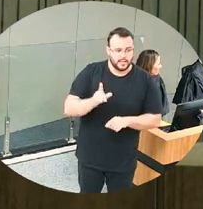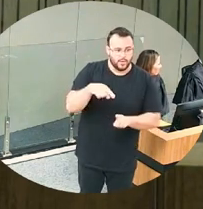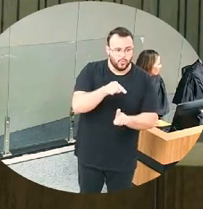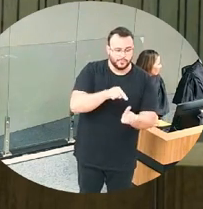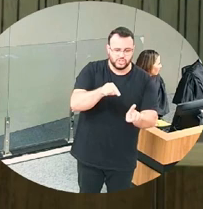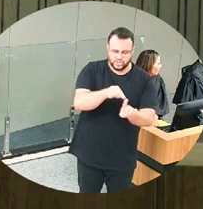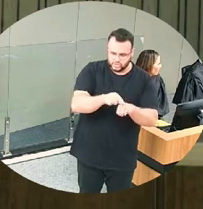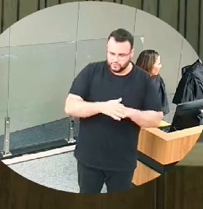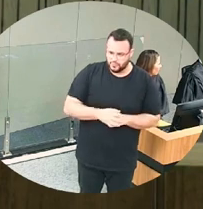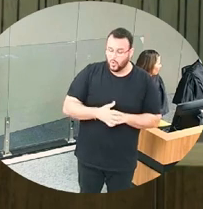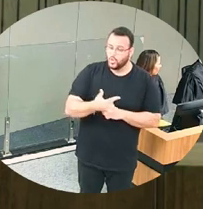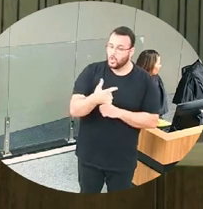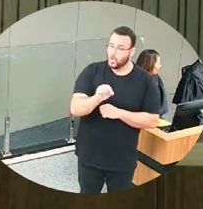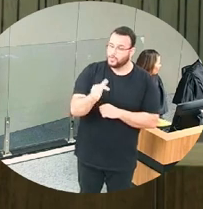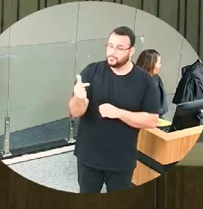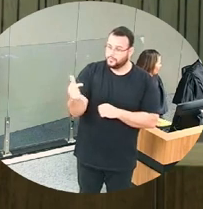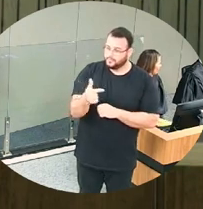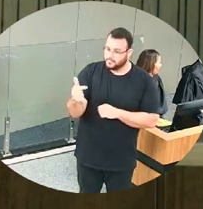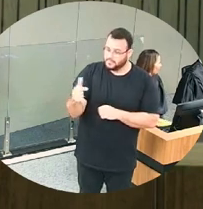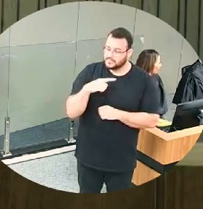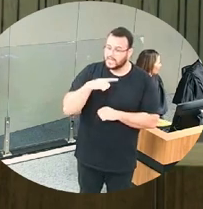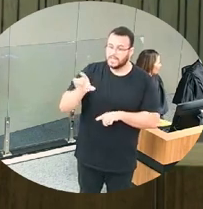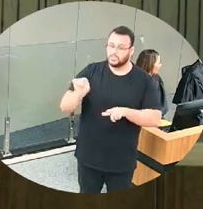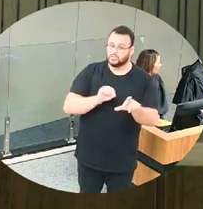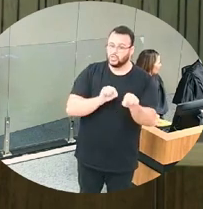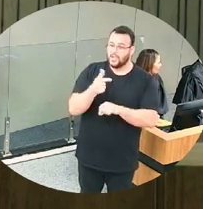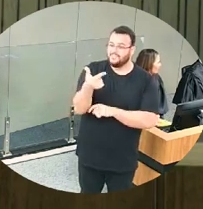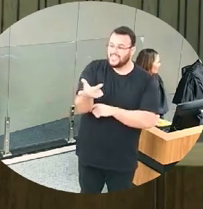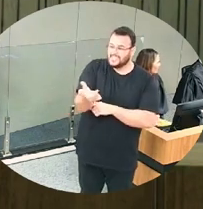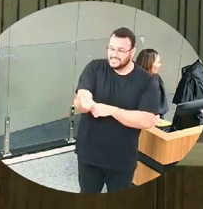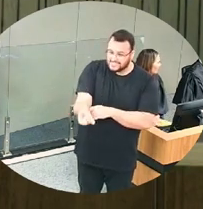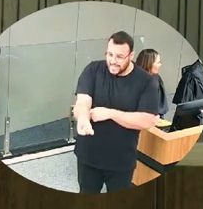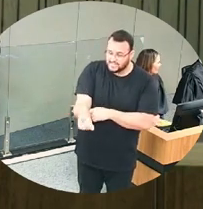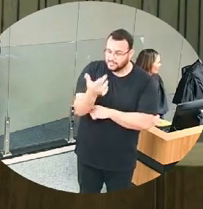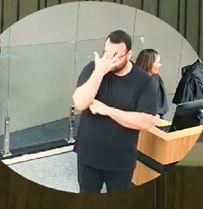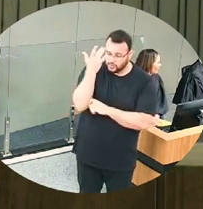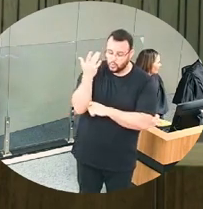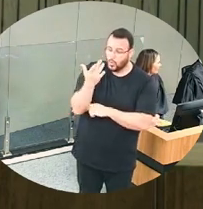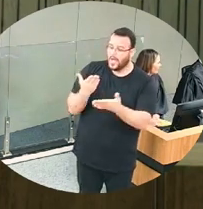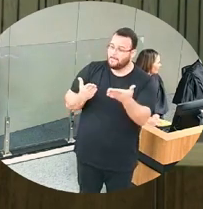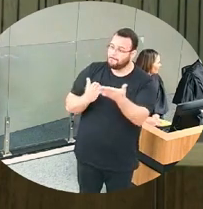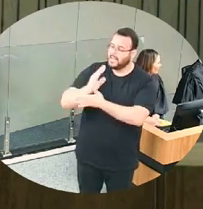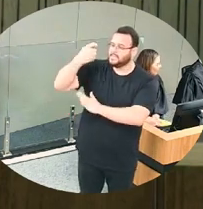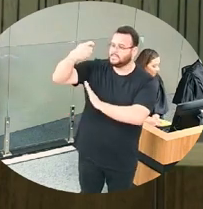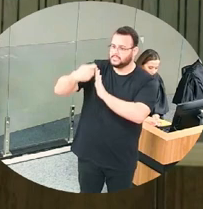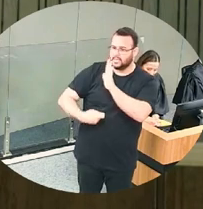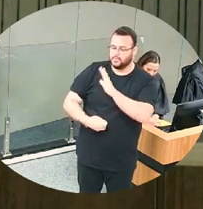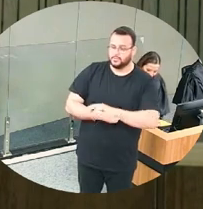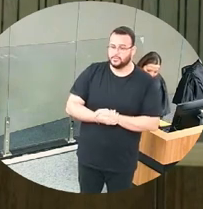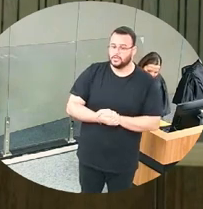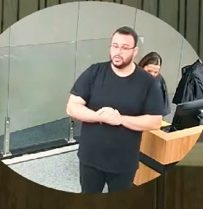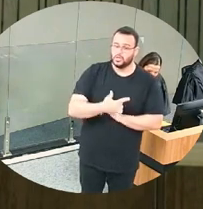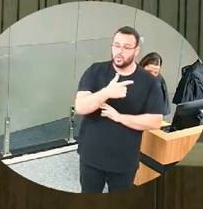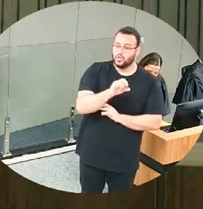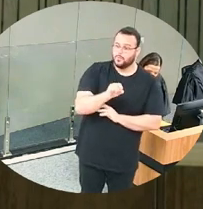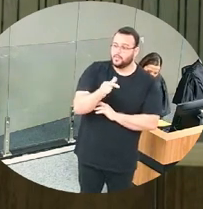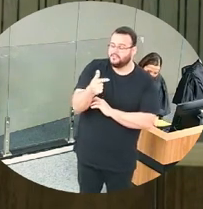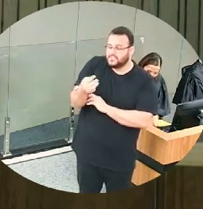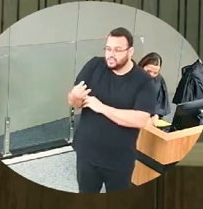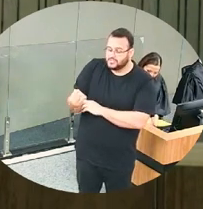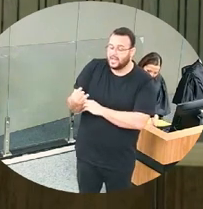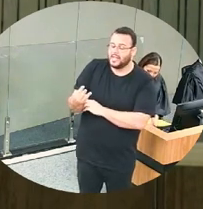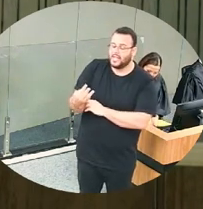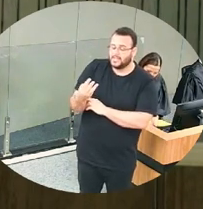objetivo em 2022 nomeamos 26 servidores de concurso em 2023 133 novos